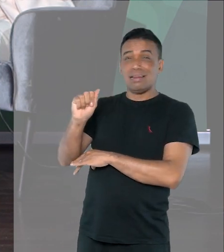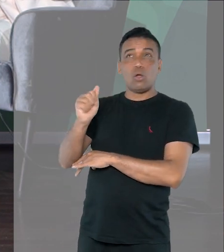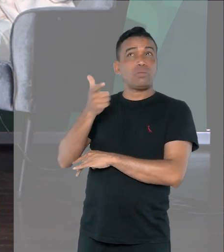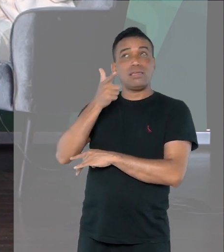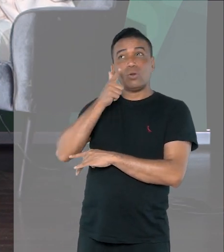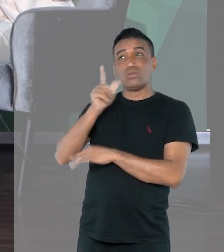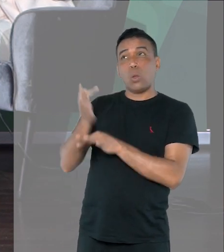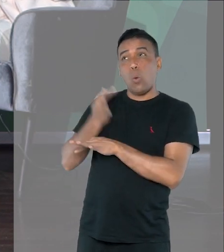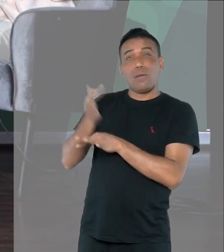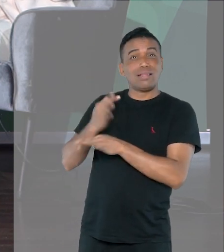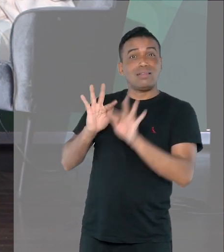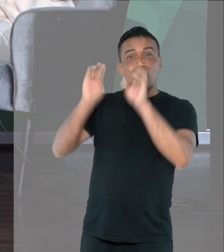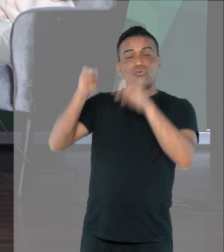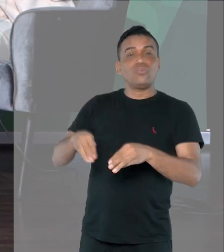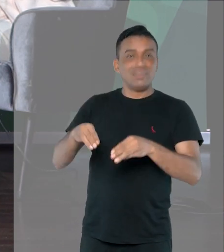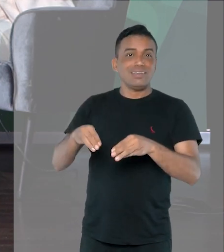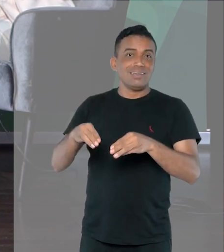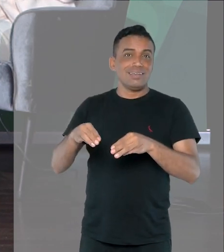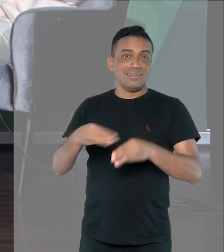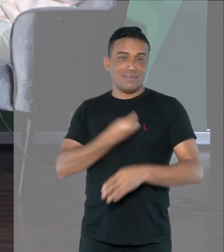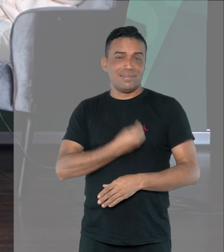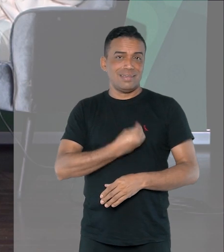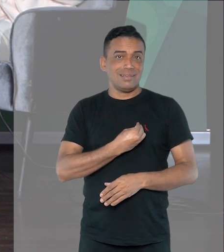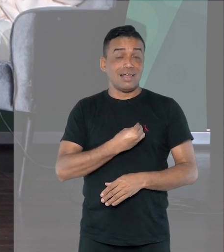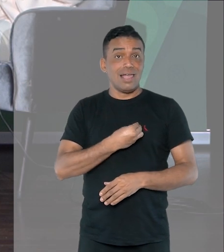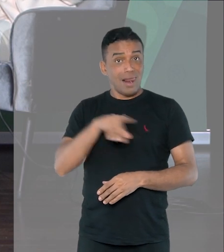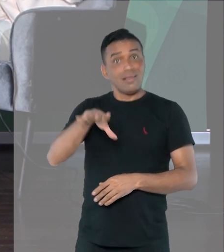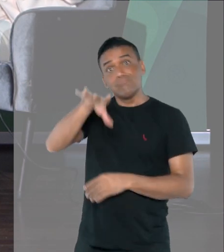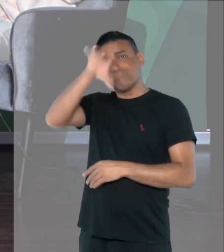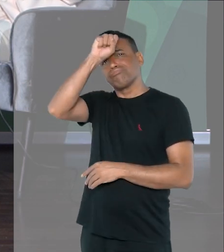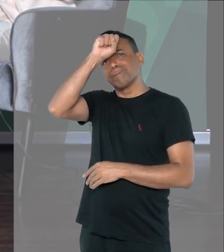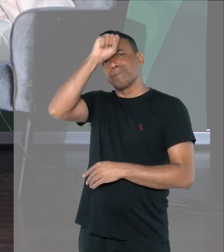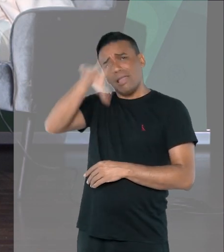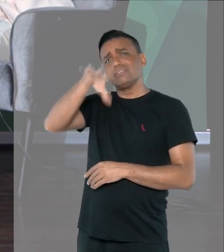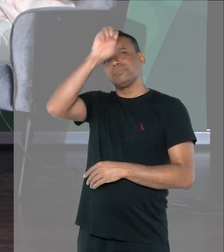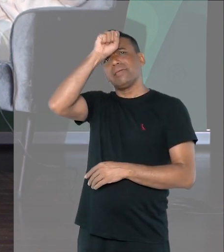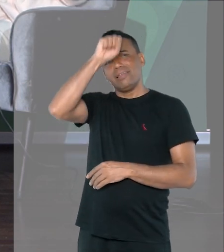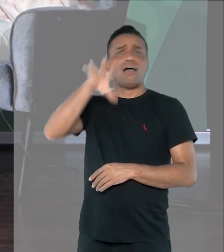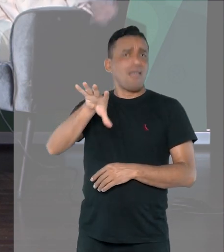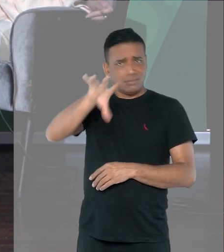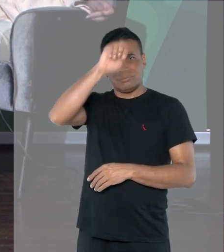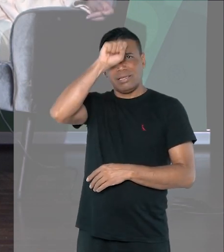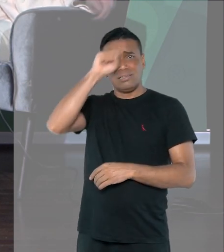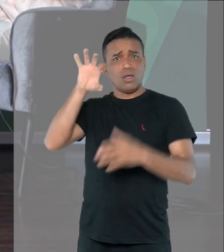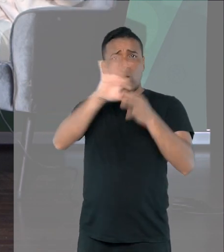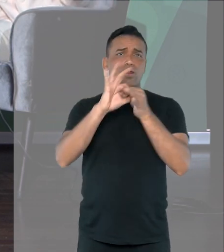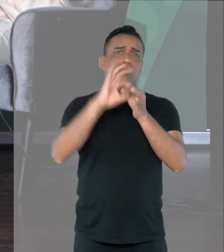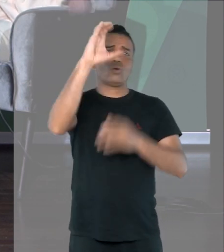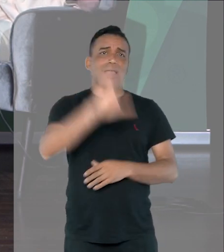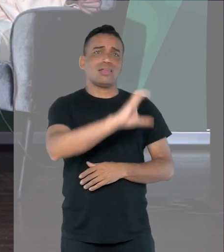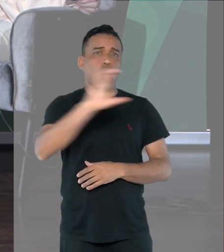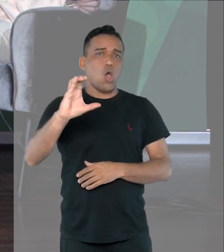uma fé, ela é espírita no final da vida. Eu acho que foi o que a salvou, foi conjugar o espiritismo e o catolicismo. Foi o